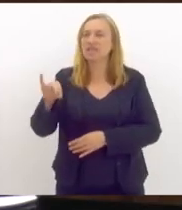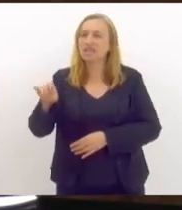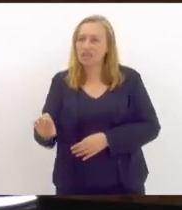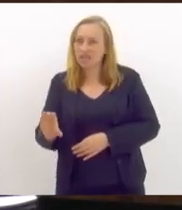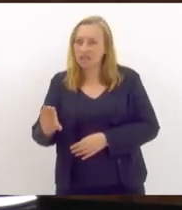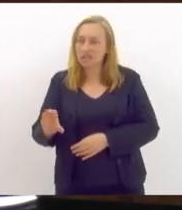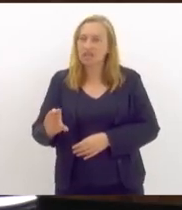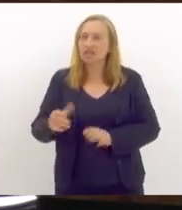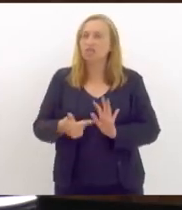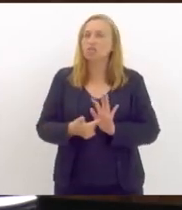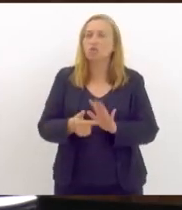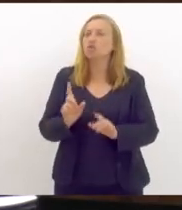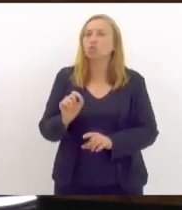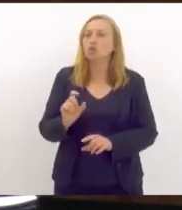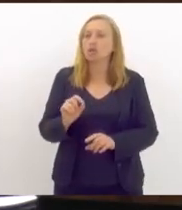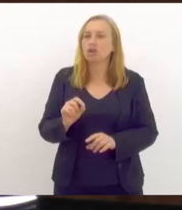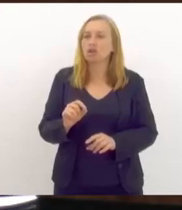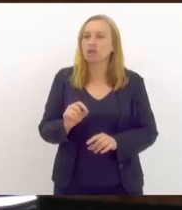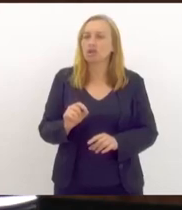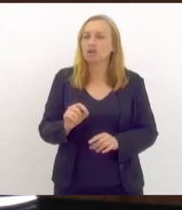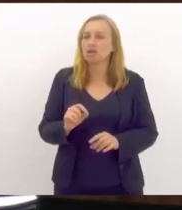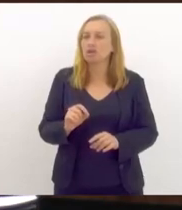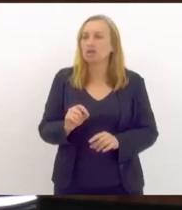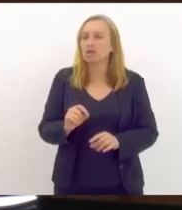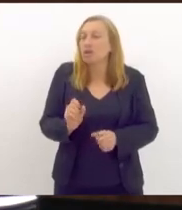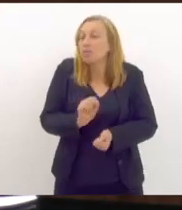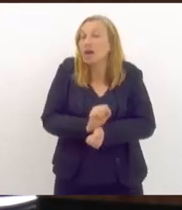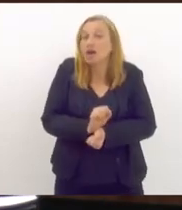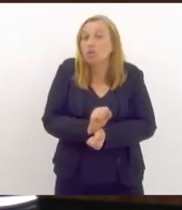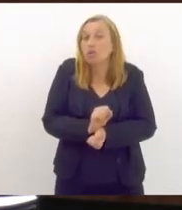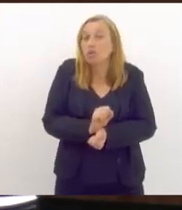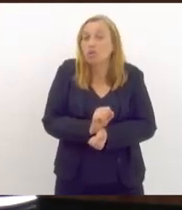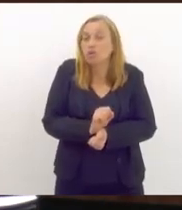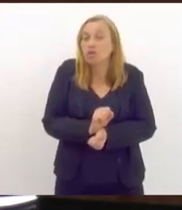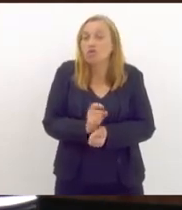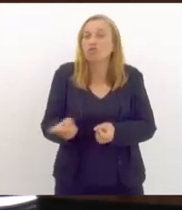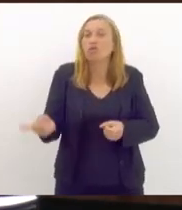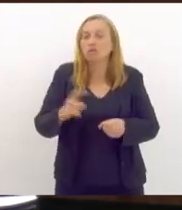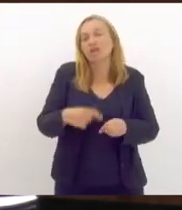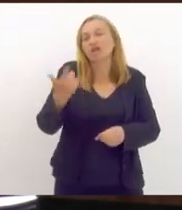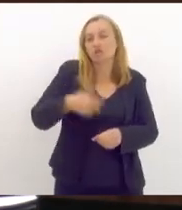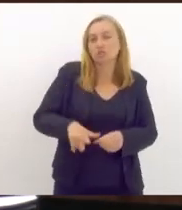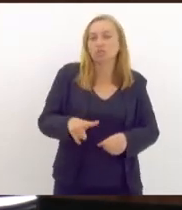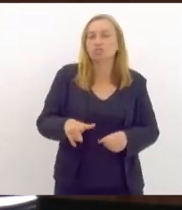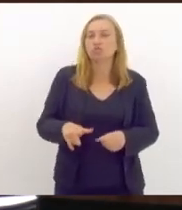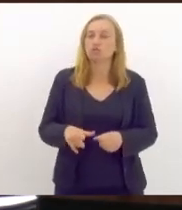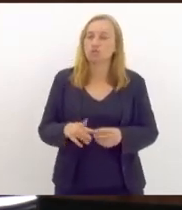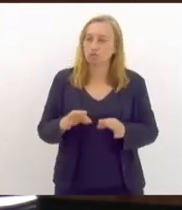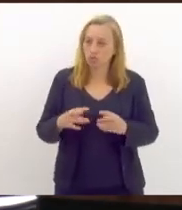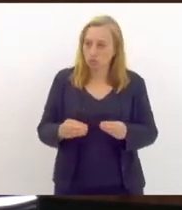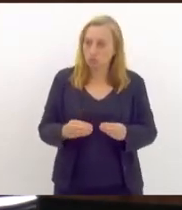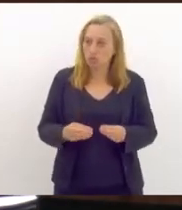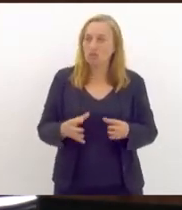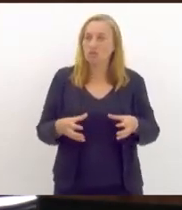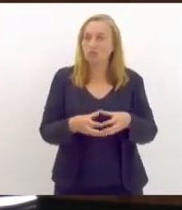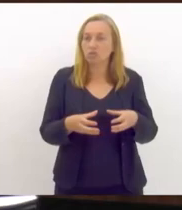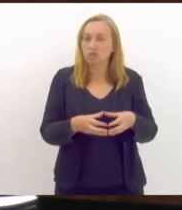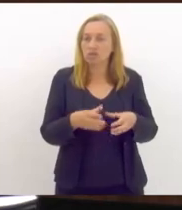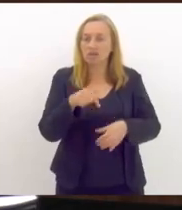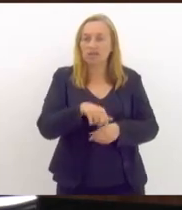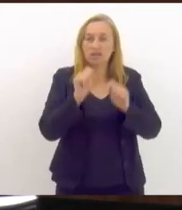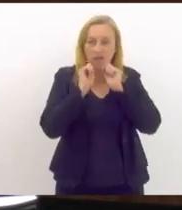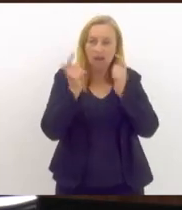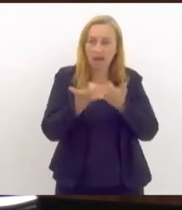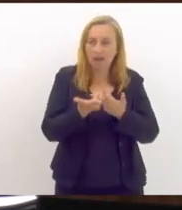a deterioração fez com que o SINE tenha que recomeçar todo o processo essa comissão aqui na loja é uma comissão